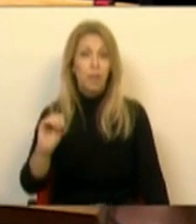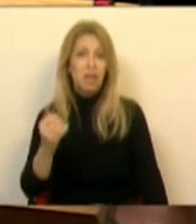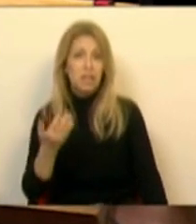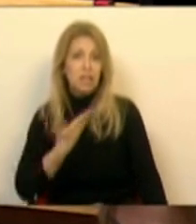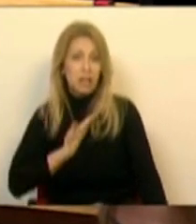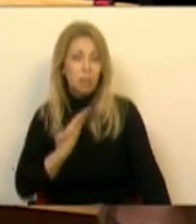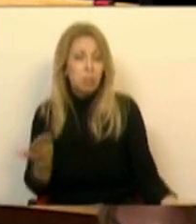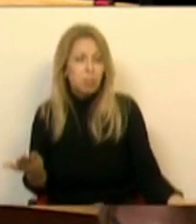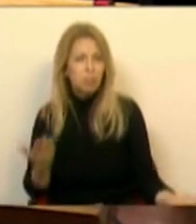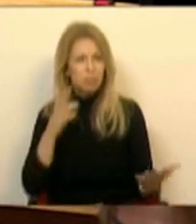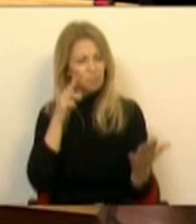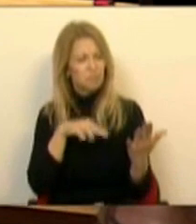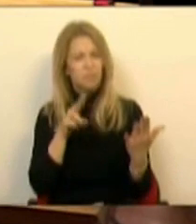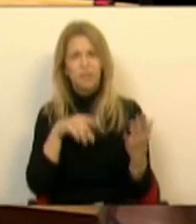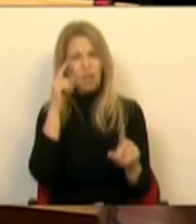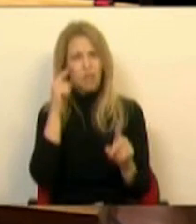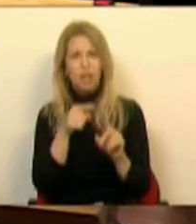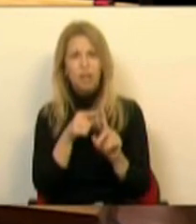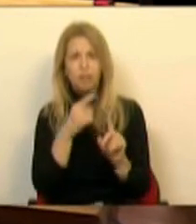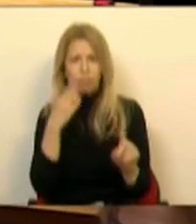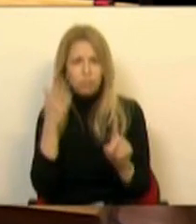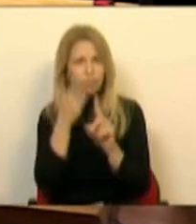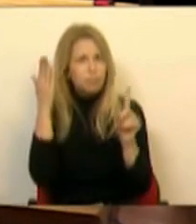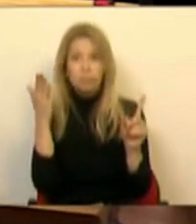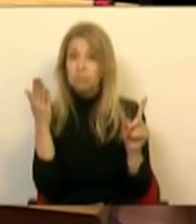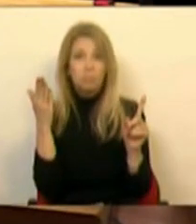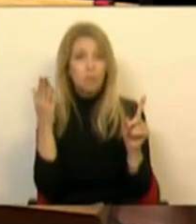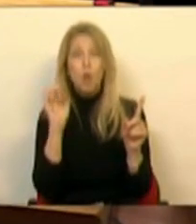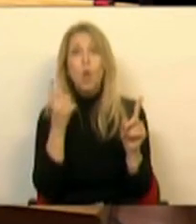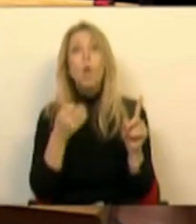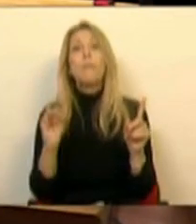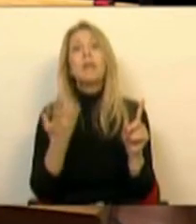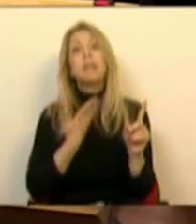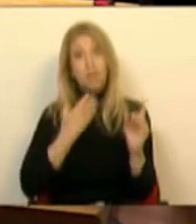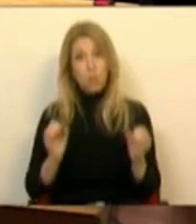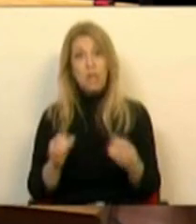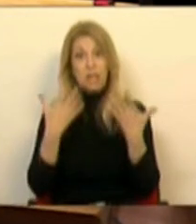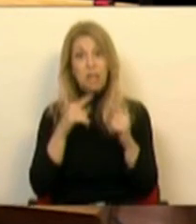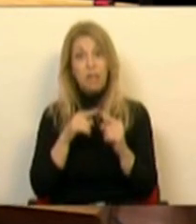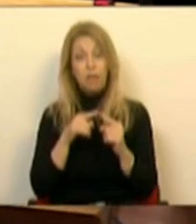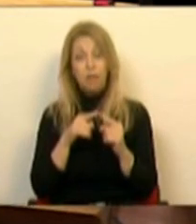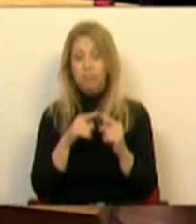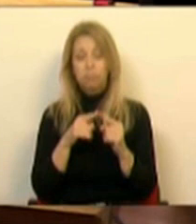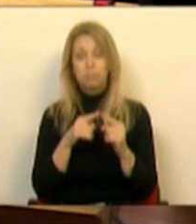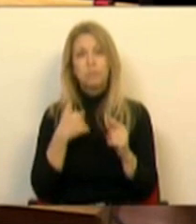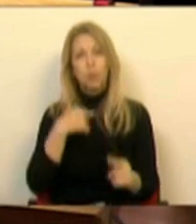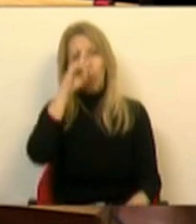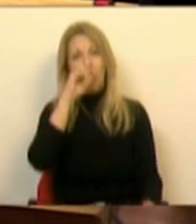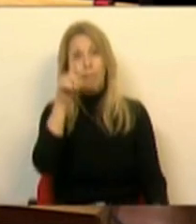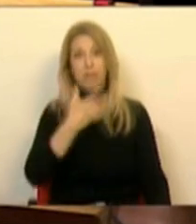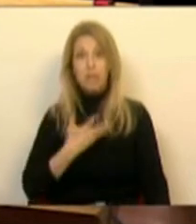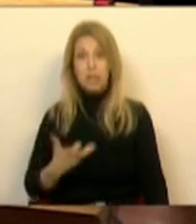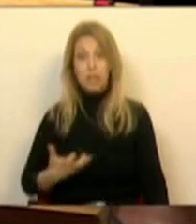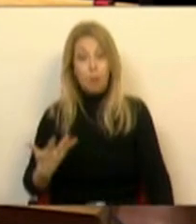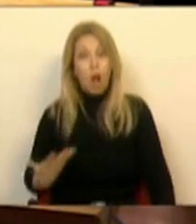vislumbramos nenhum propósito para a mesma, nem mesmo o que pretende o PSD com esta iniciativa. Aliás, eu lembrava que estamos em dezembro e que a